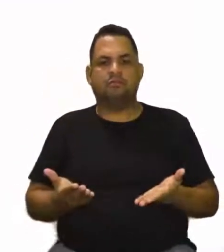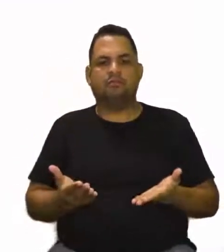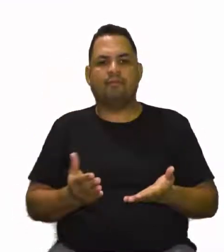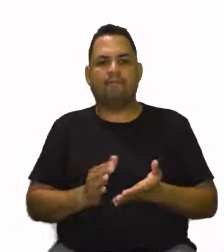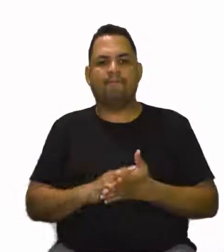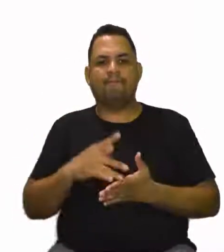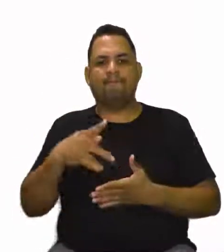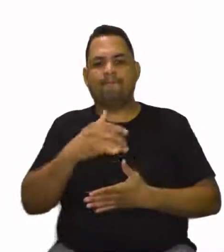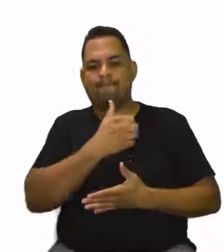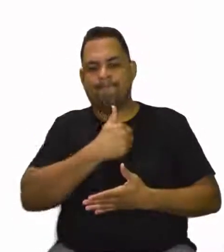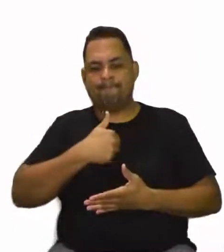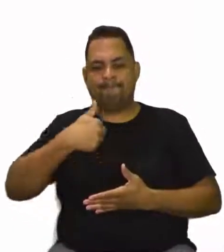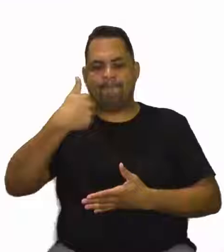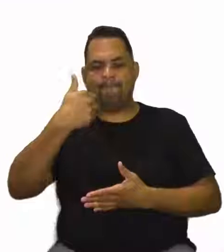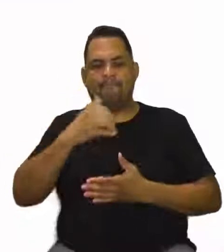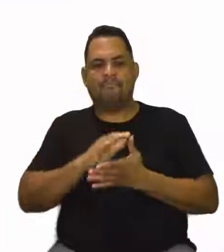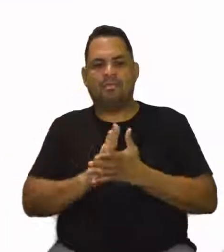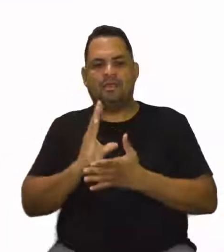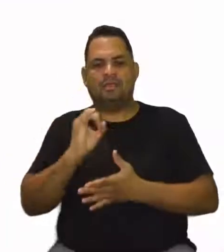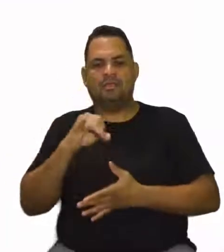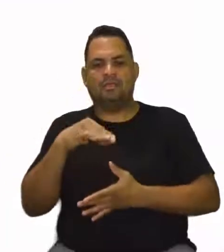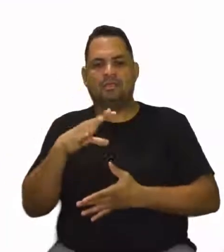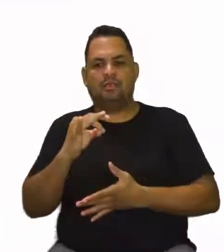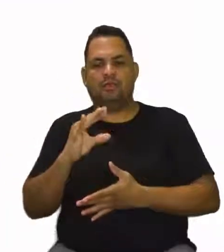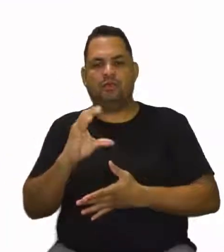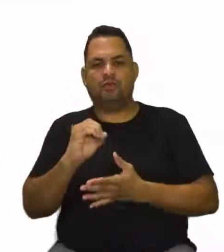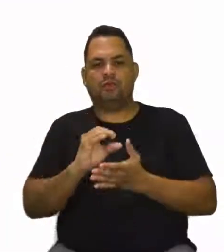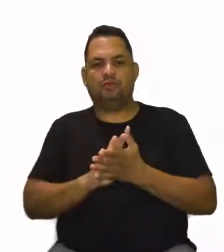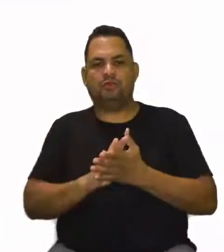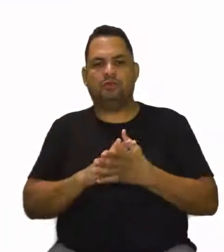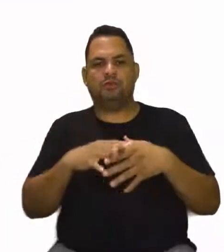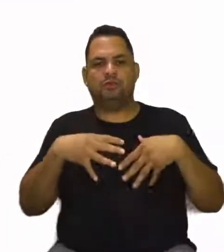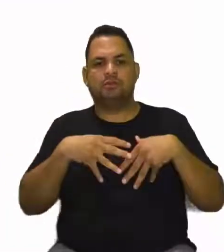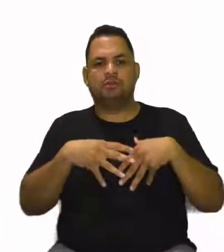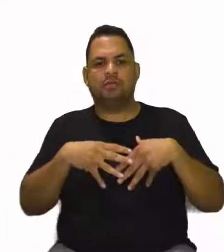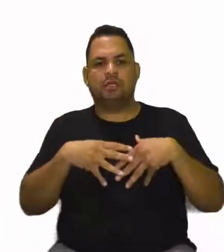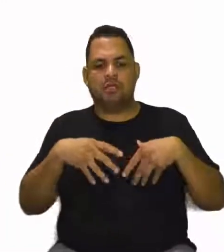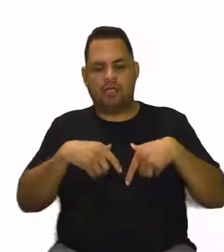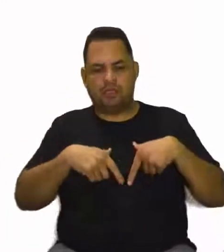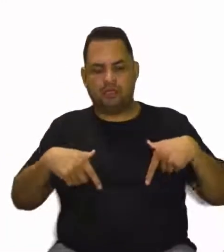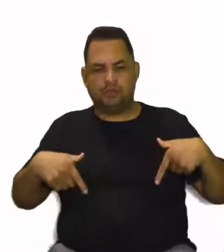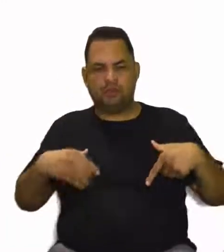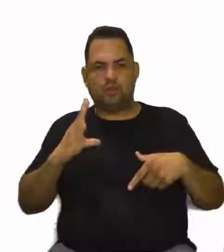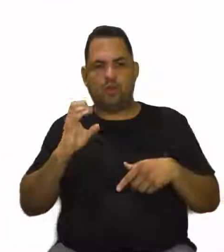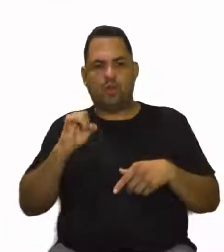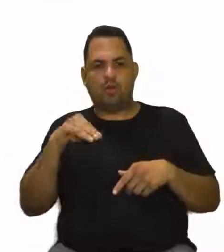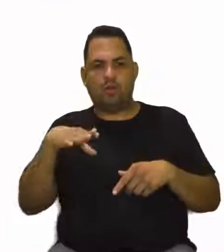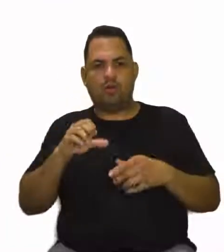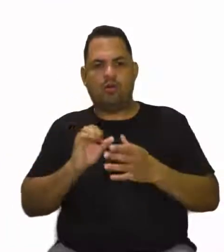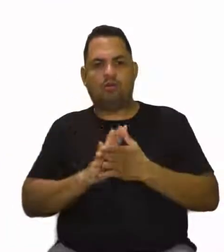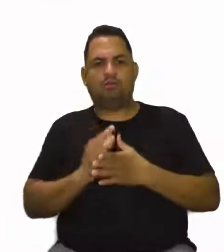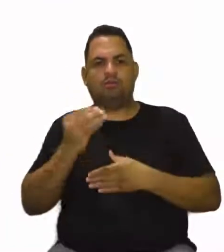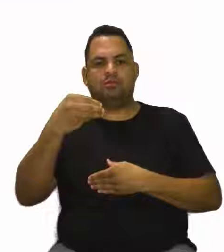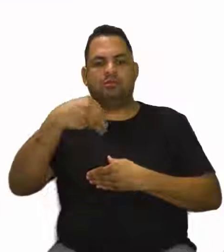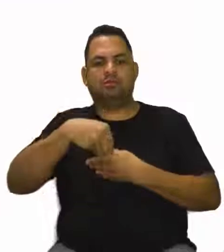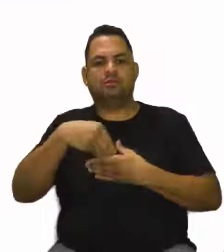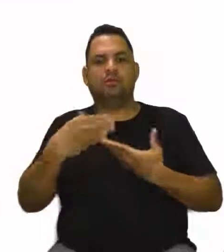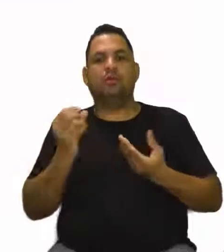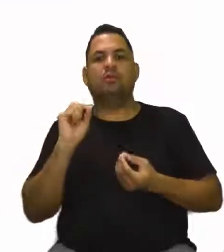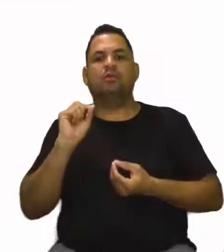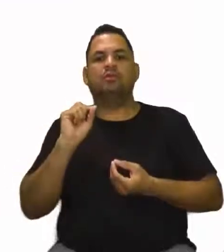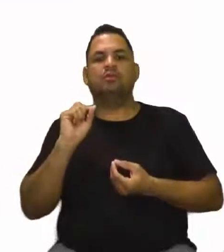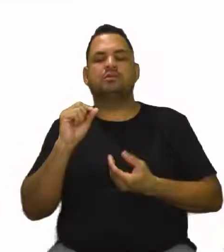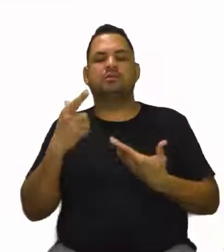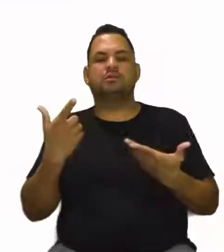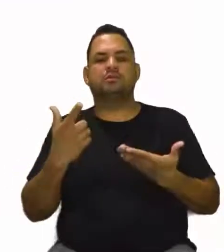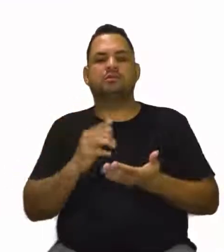para aprimorar esse centro, que seria a nossa região do core. E o que seria esse core, professora? A